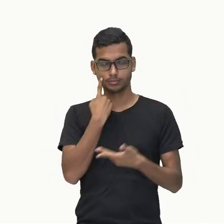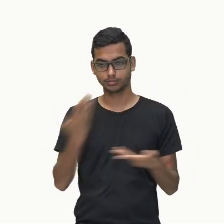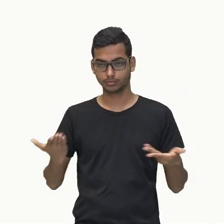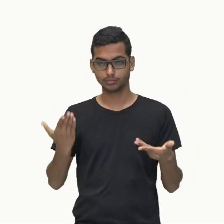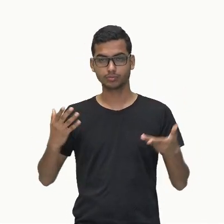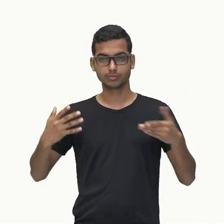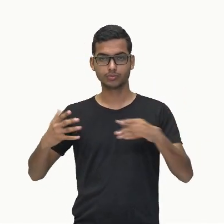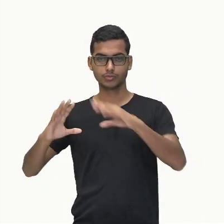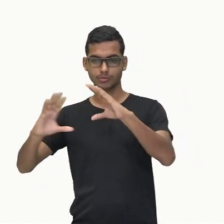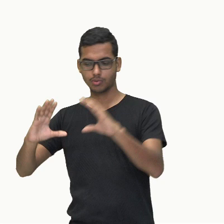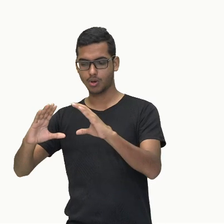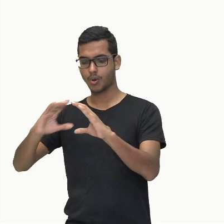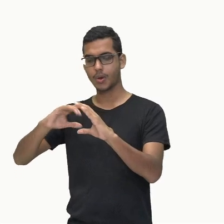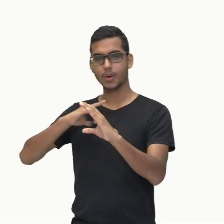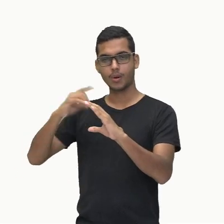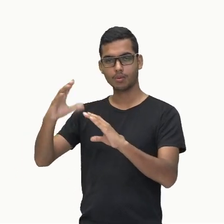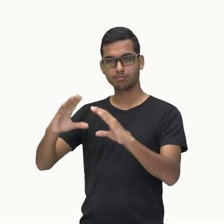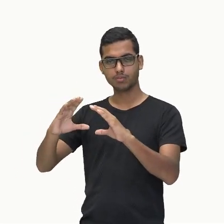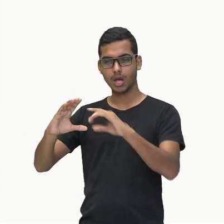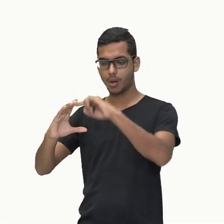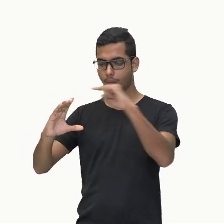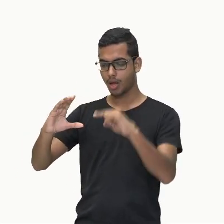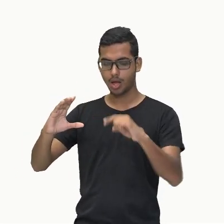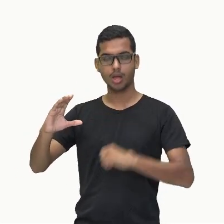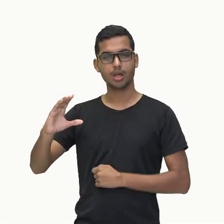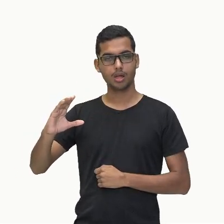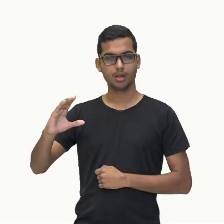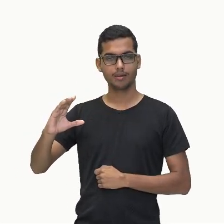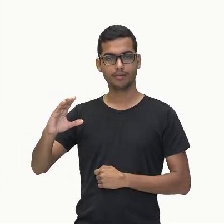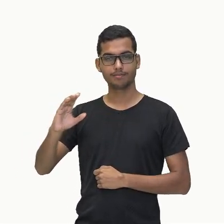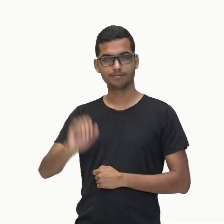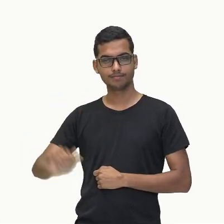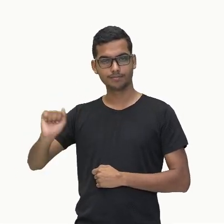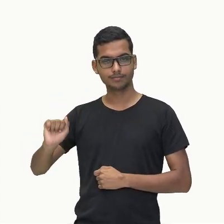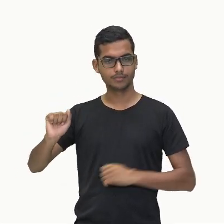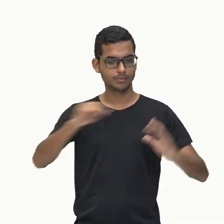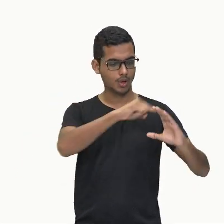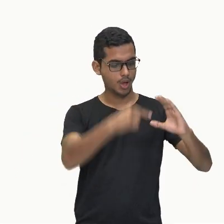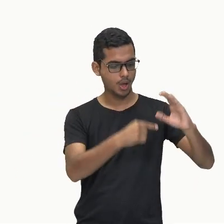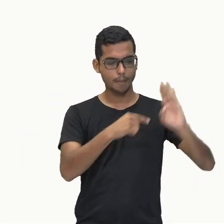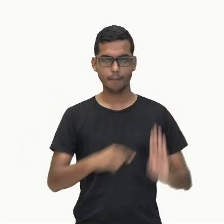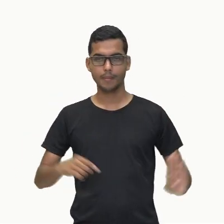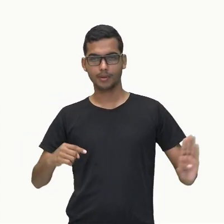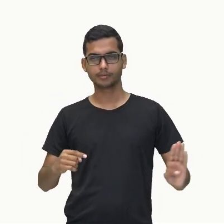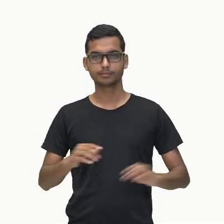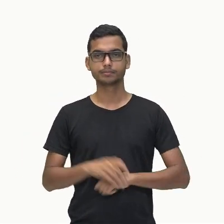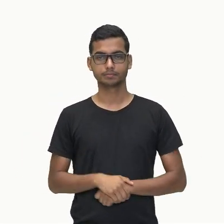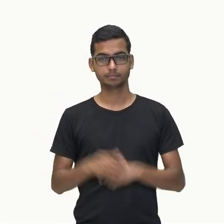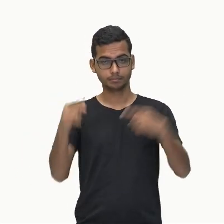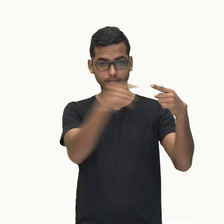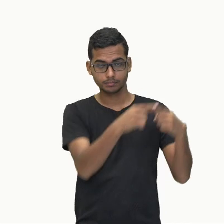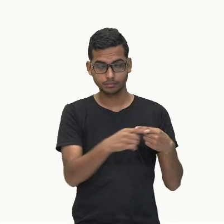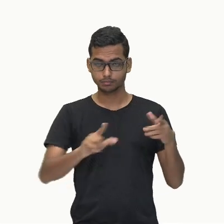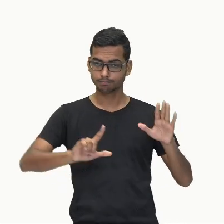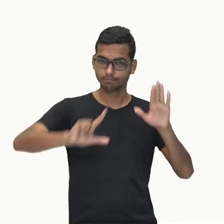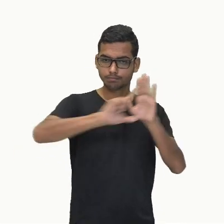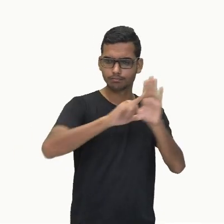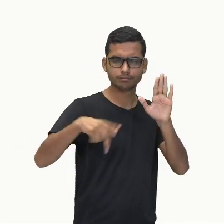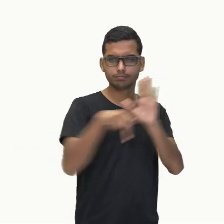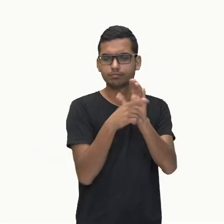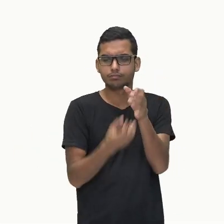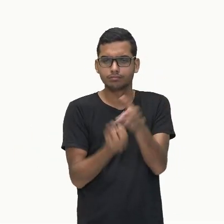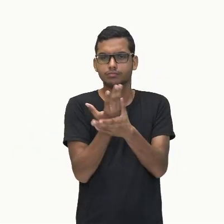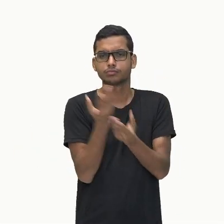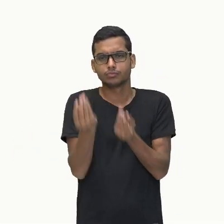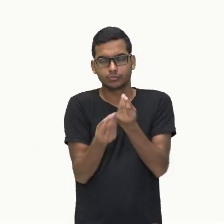sendo associados, mas agora a gente tem uma lei de formação, que diz que essa relação é